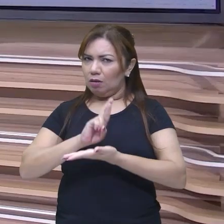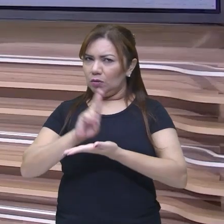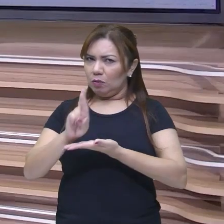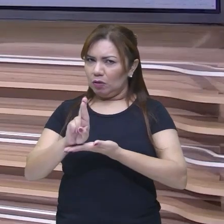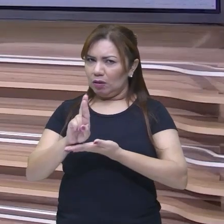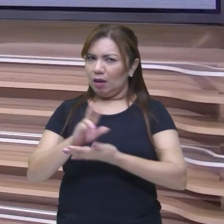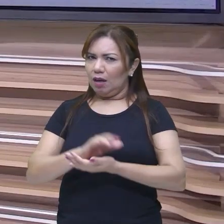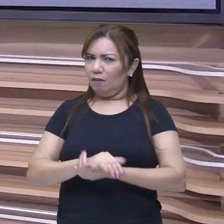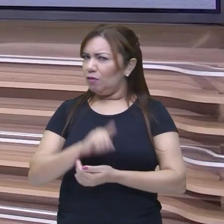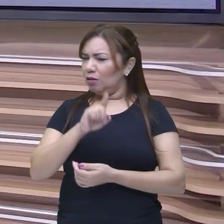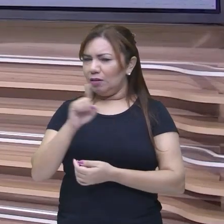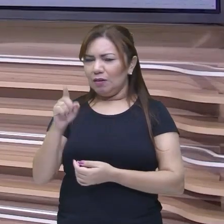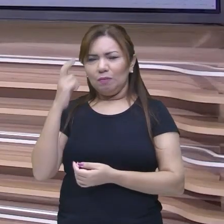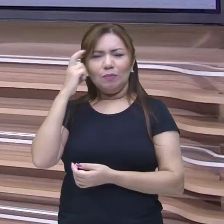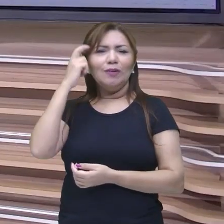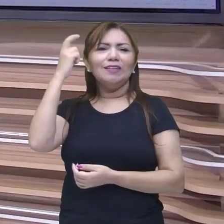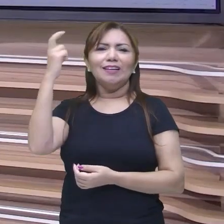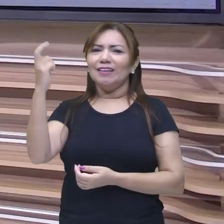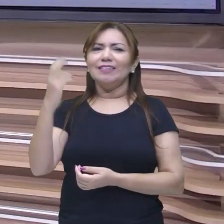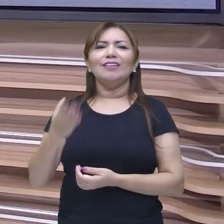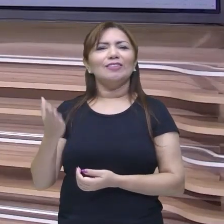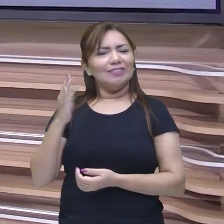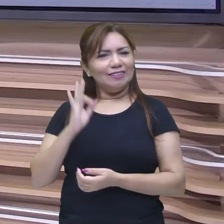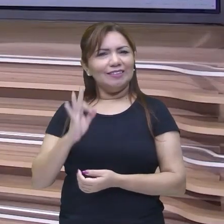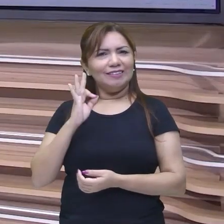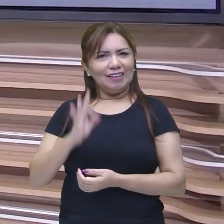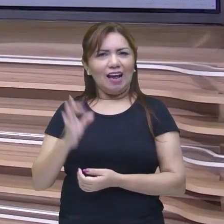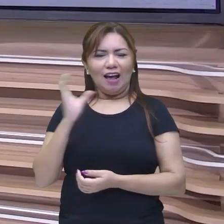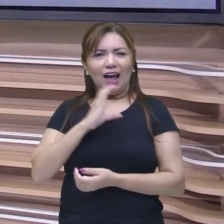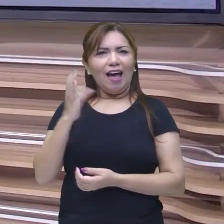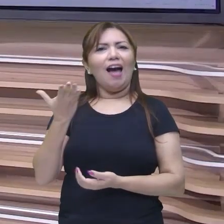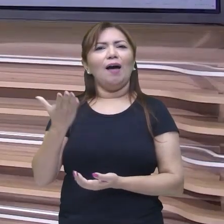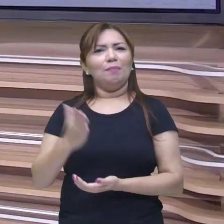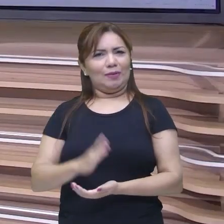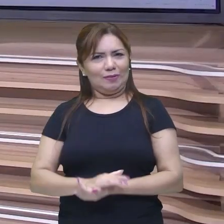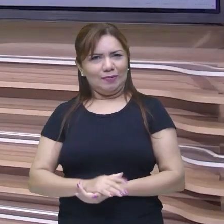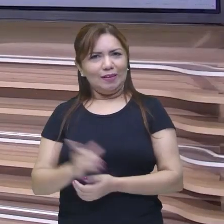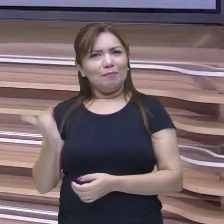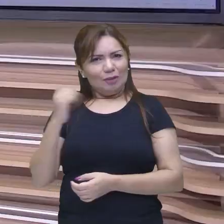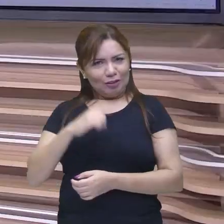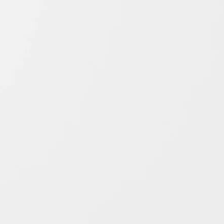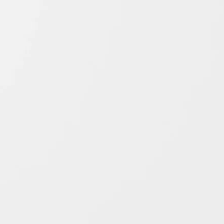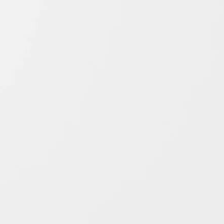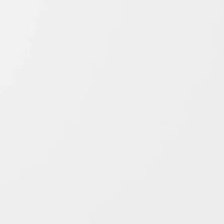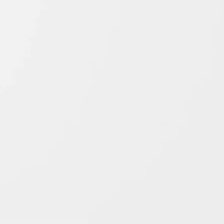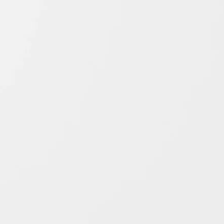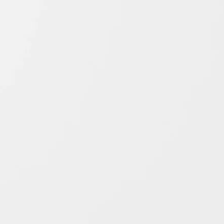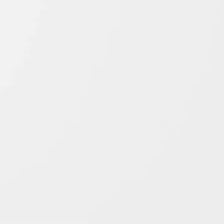questões. Vocês são muito inteligentes, com certeza vão resolver rapidinho. Daqui a pouco a gente volta.